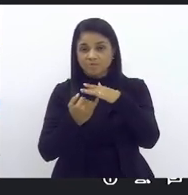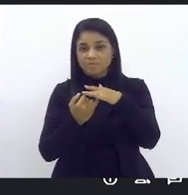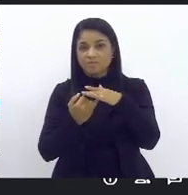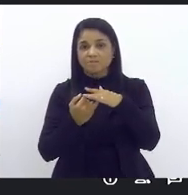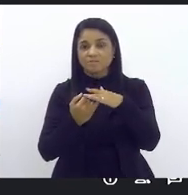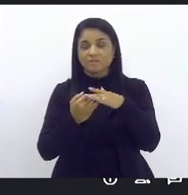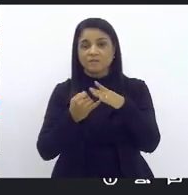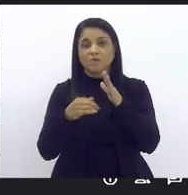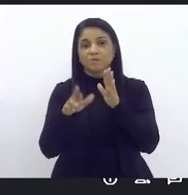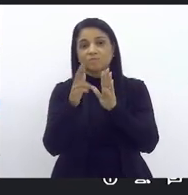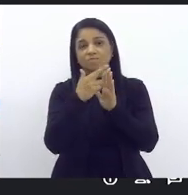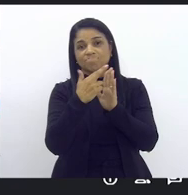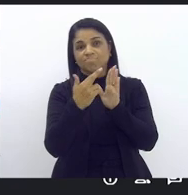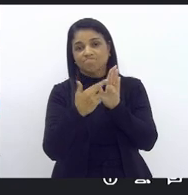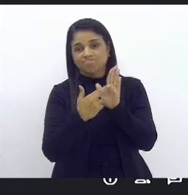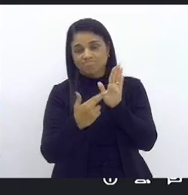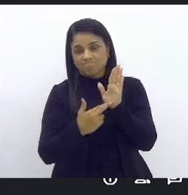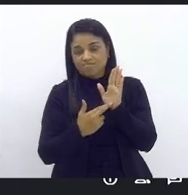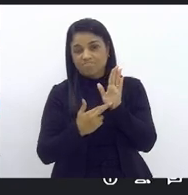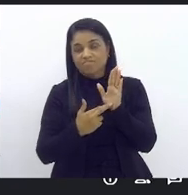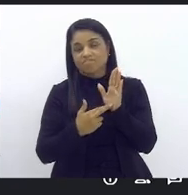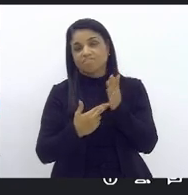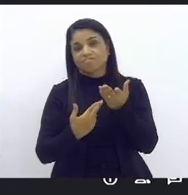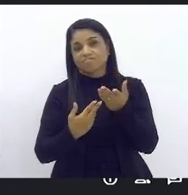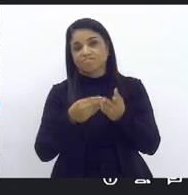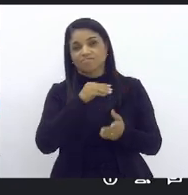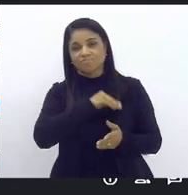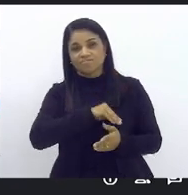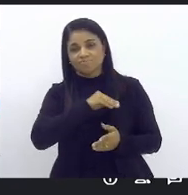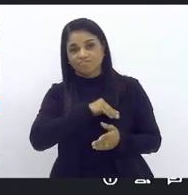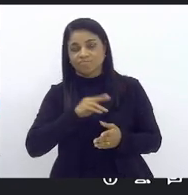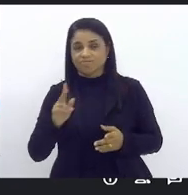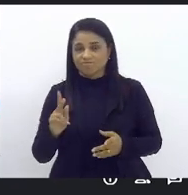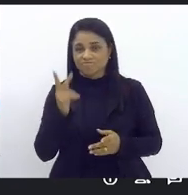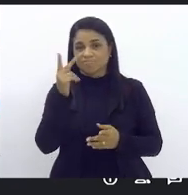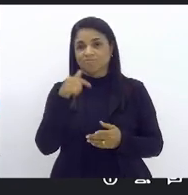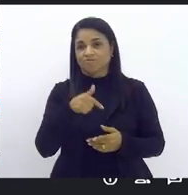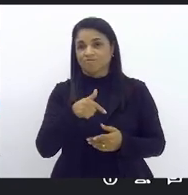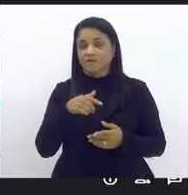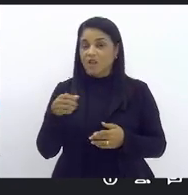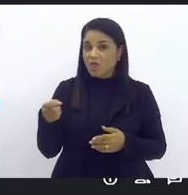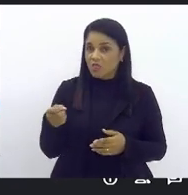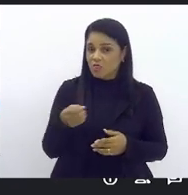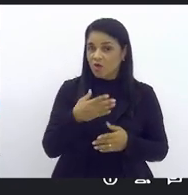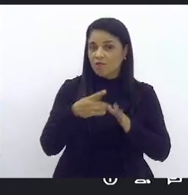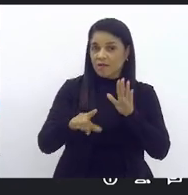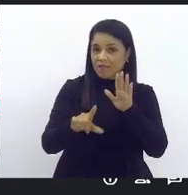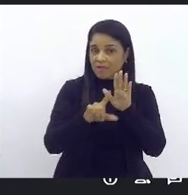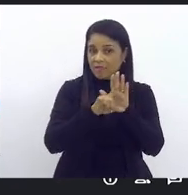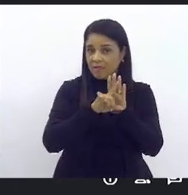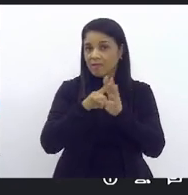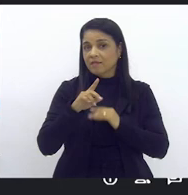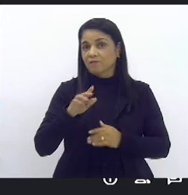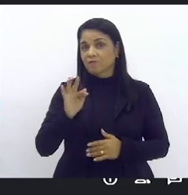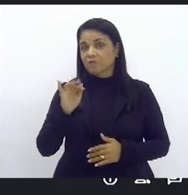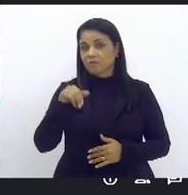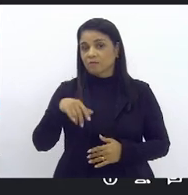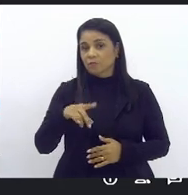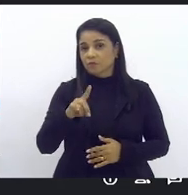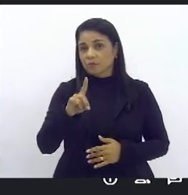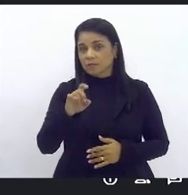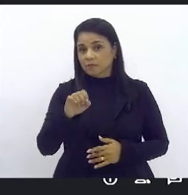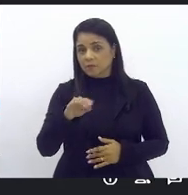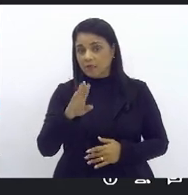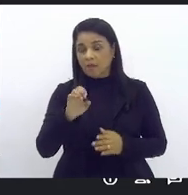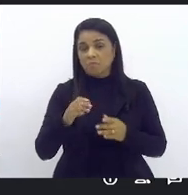ao critério para valorização do piso. Então, o que se tem que interpretar é que a nova lei do Fundeb dá total